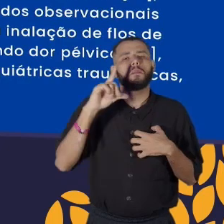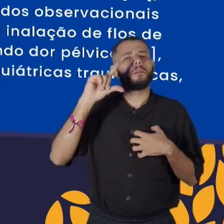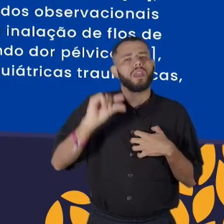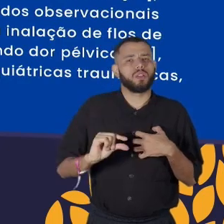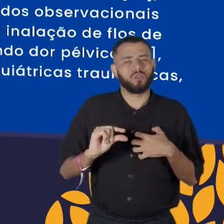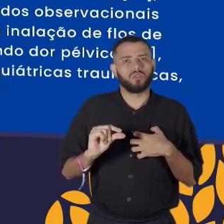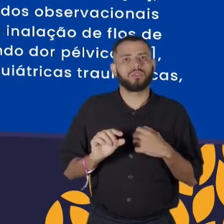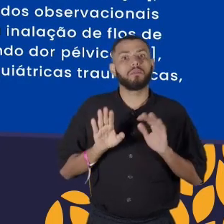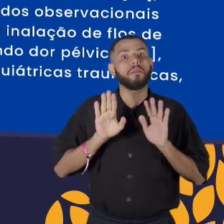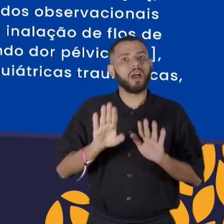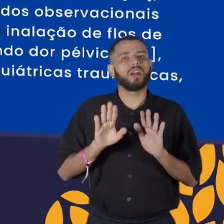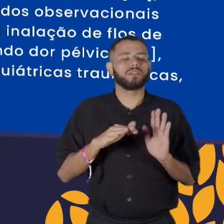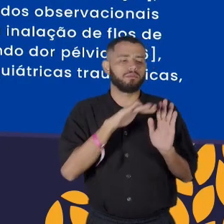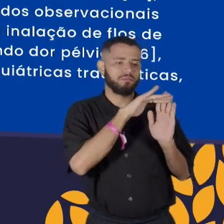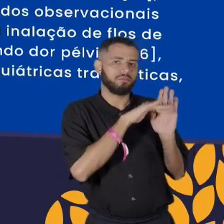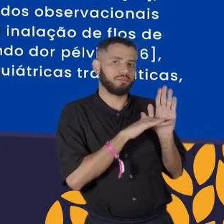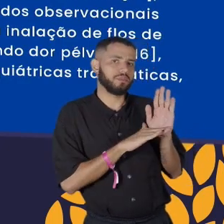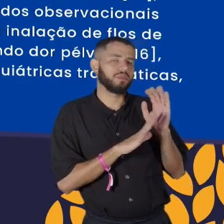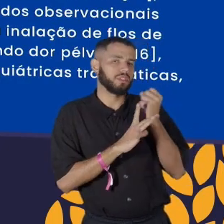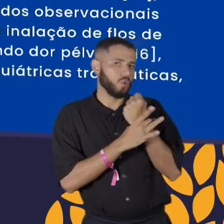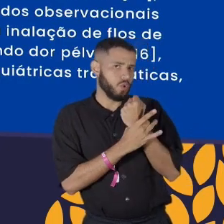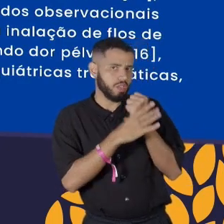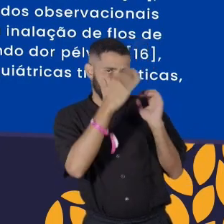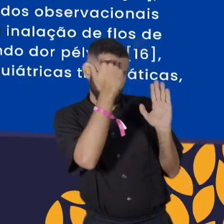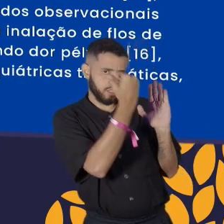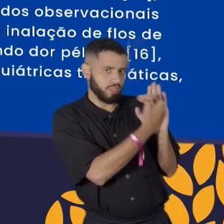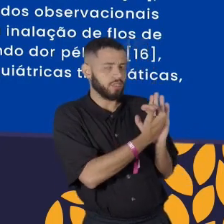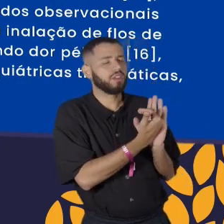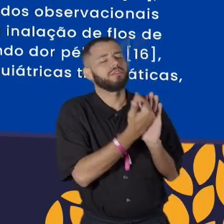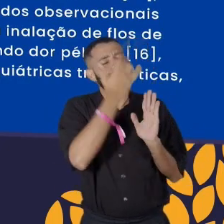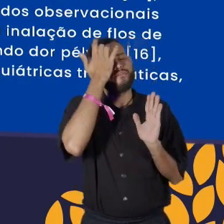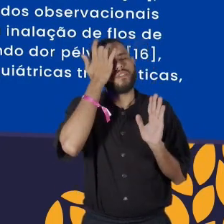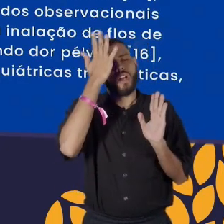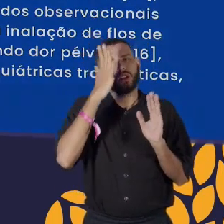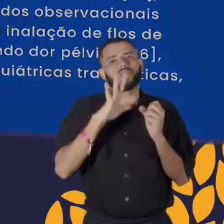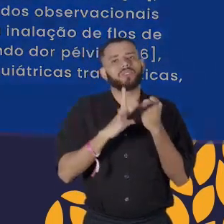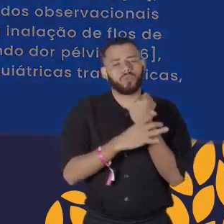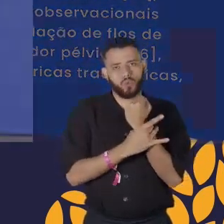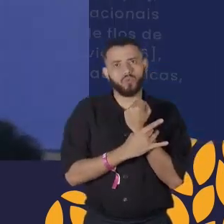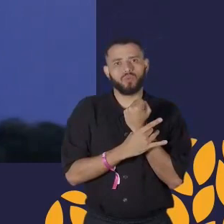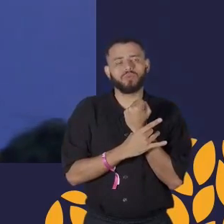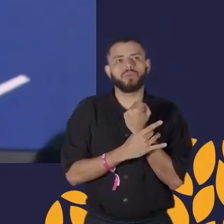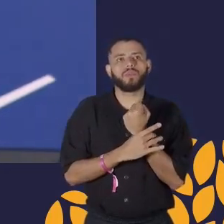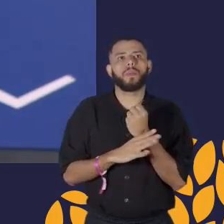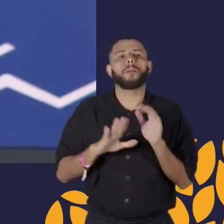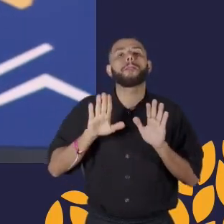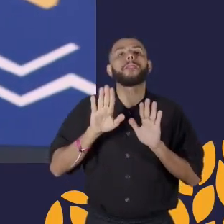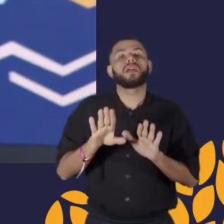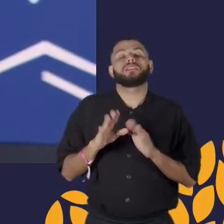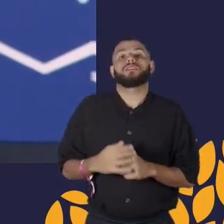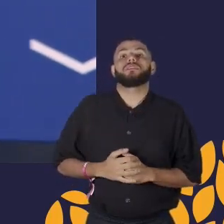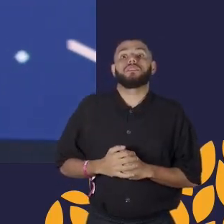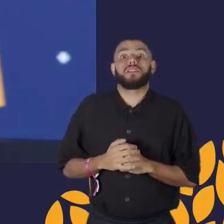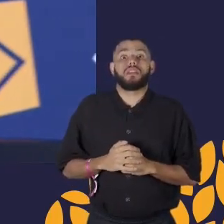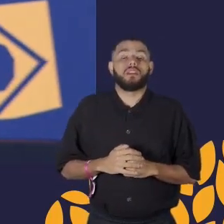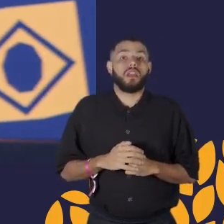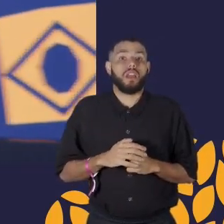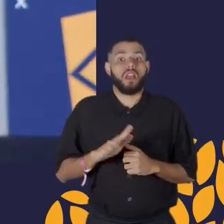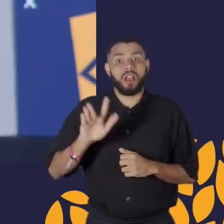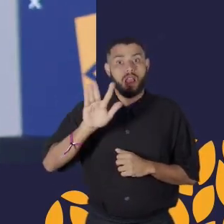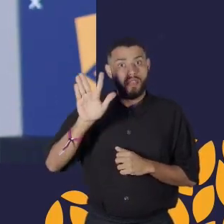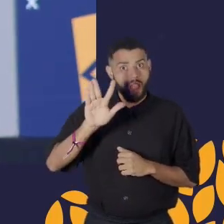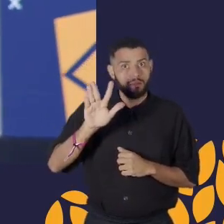padrão de segurança também, fica tudo mais fácil, tudo mais seguro. Em geral, quando indicado a cannabis, a gente tem que fazer de